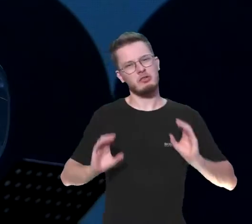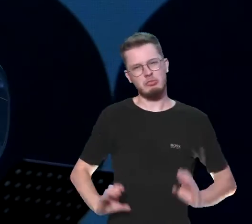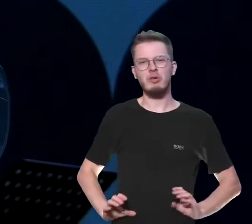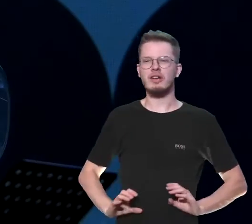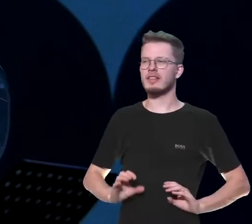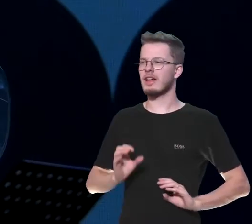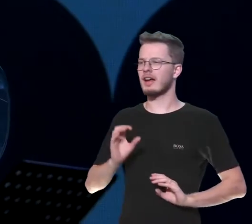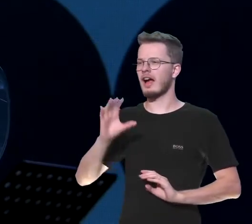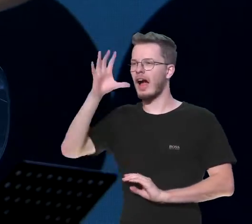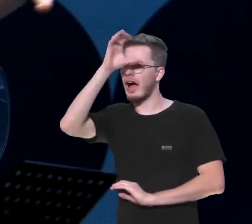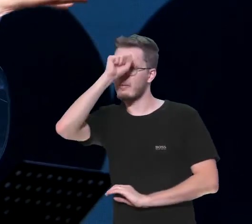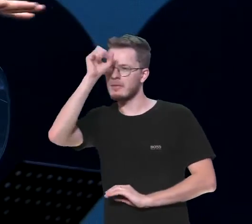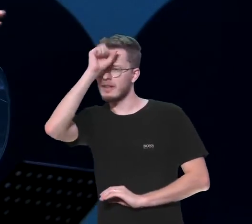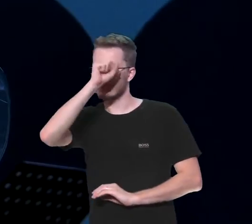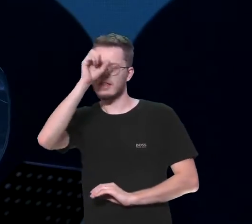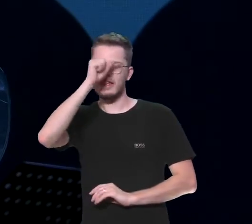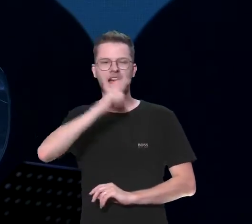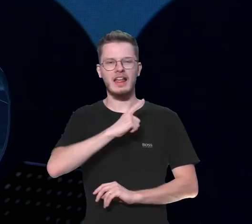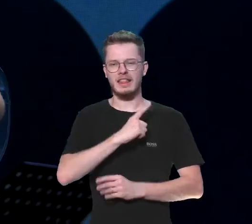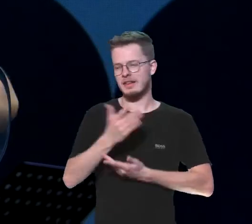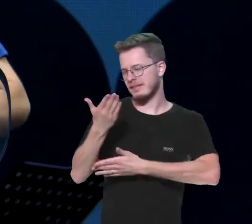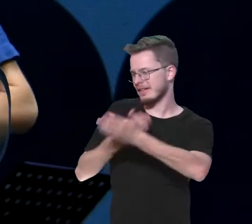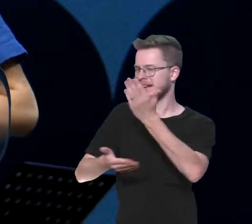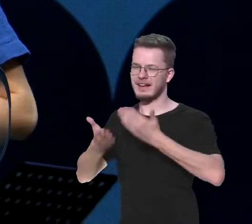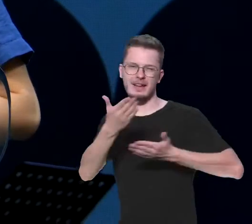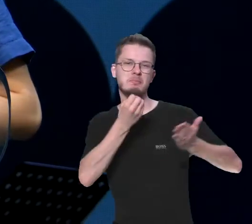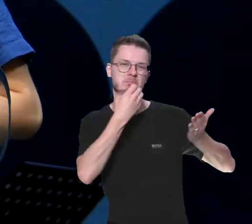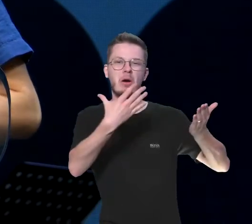que fazer a política da boa vizinhança ali.